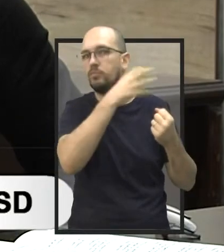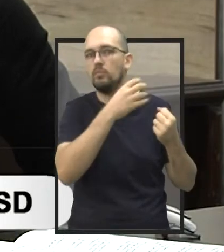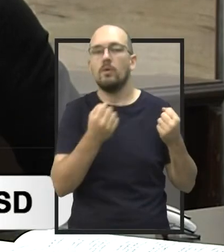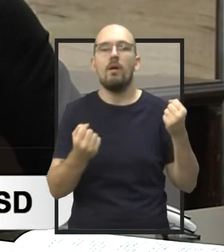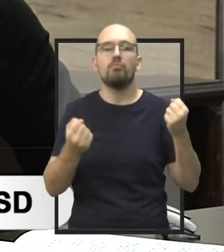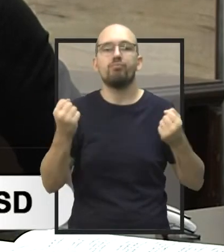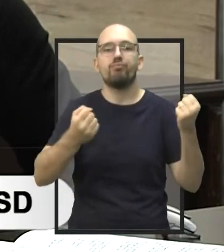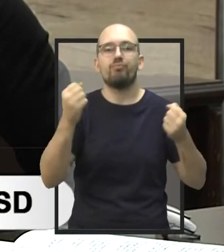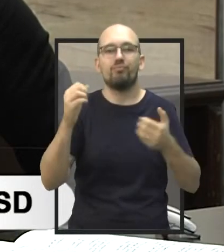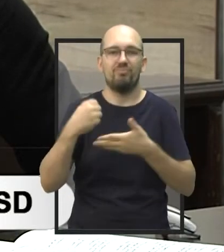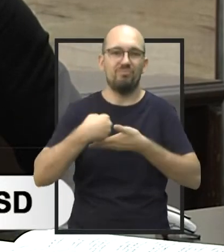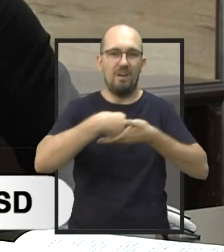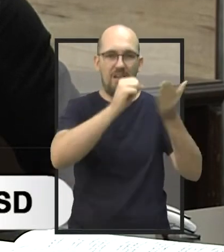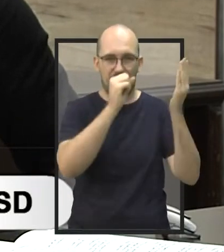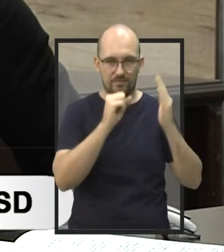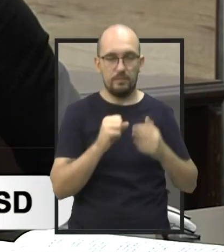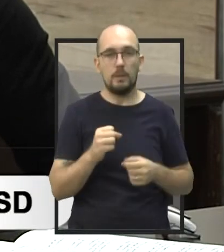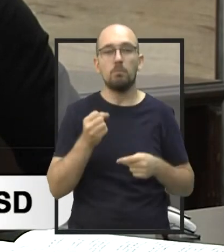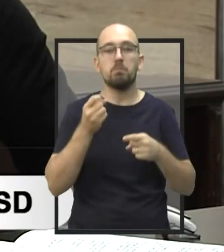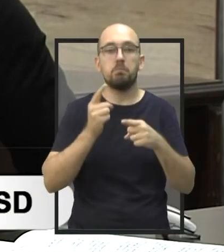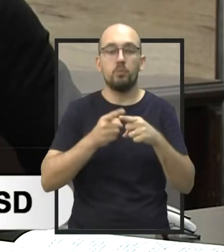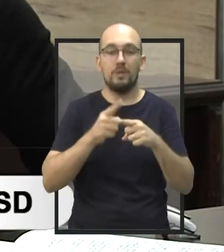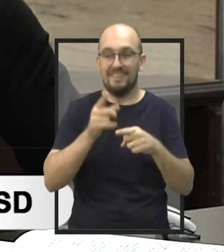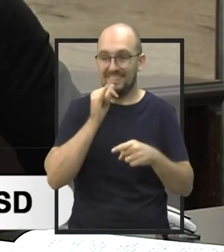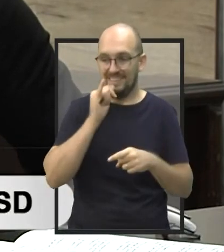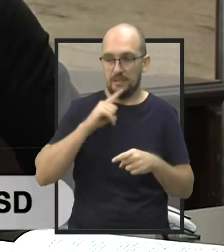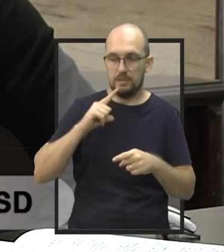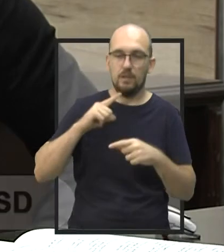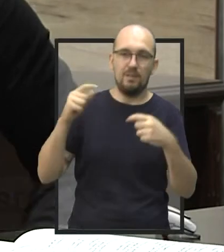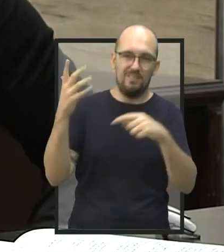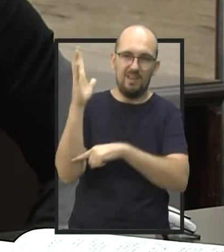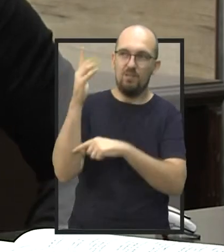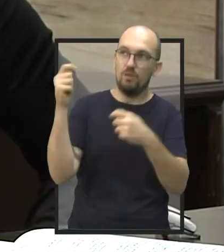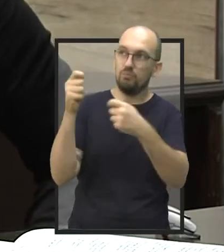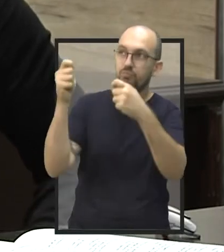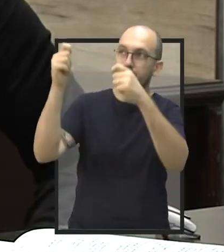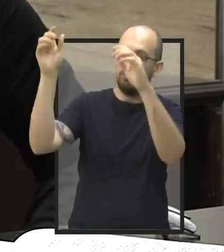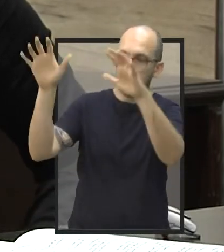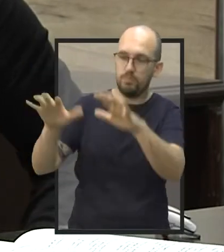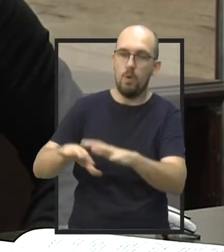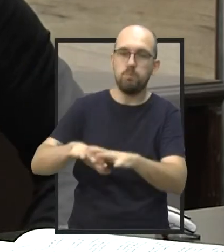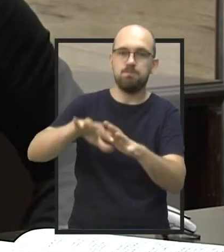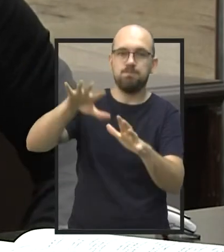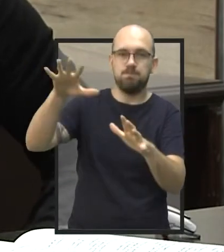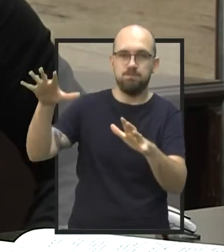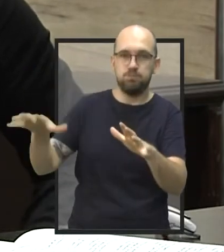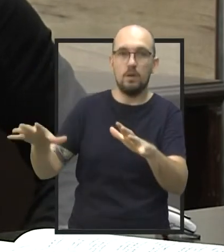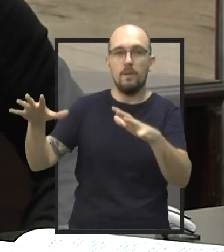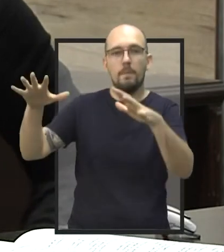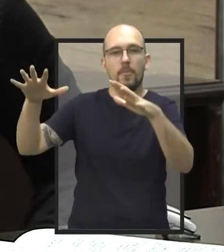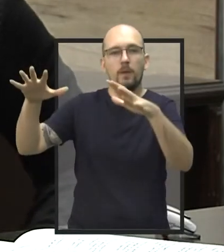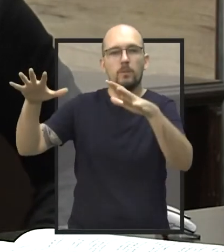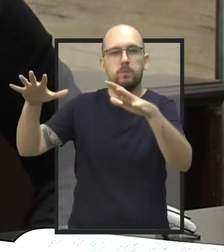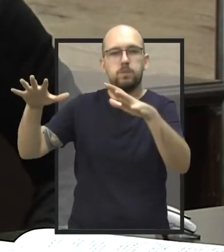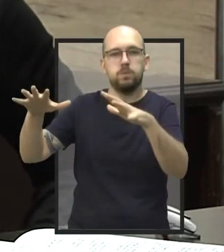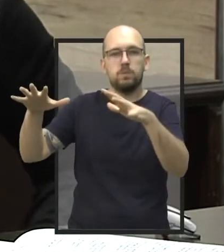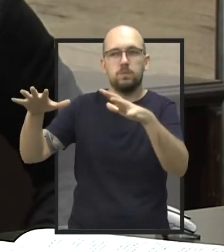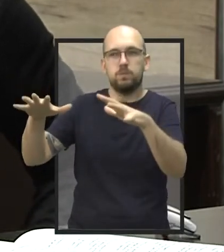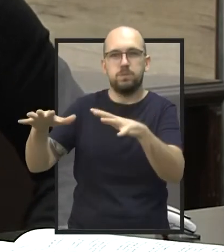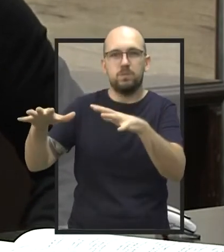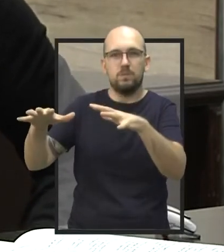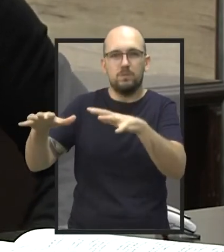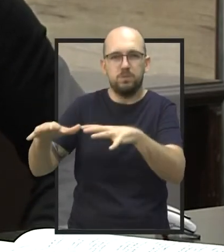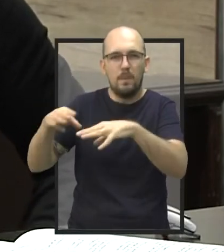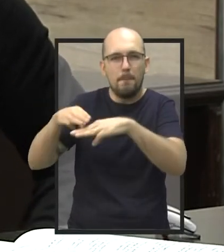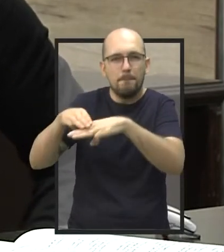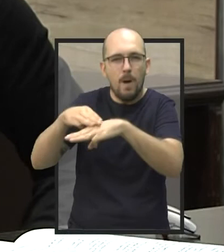assim, todas as vezes que você passa num monte de galho que foi cortado, quando a folha está marronzada, é que já faz um bom tempo. Quando